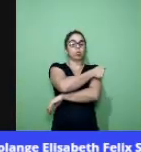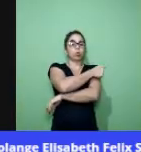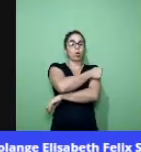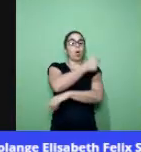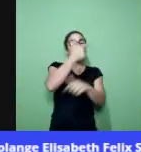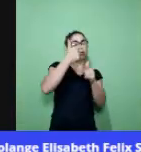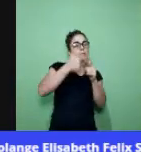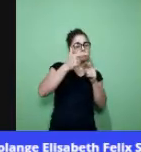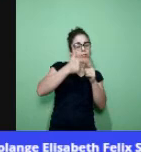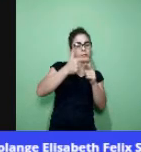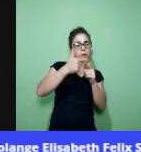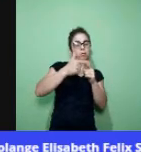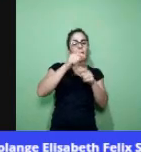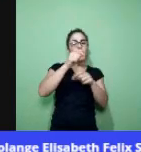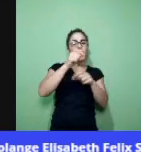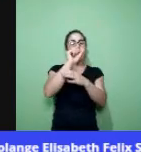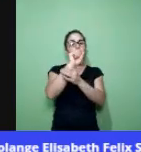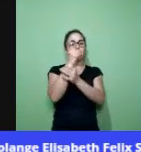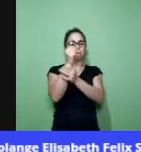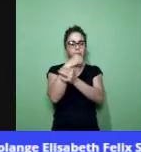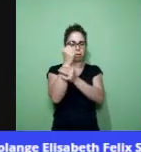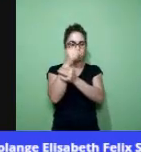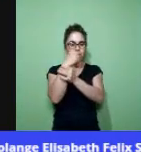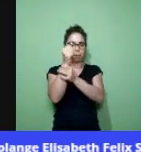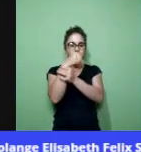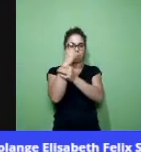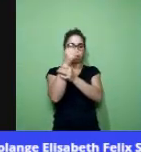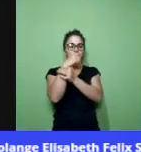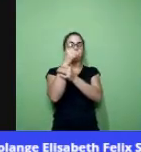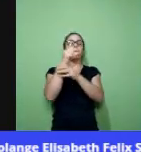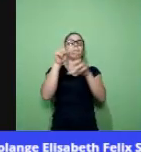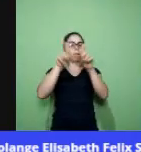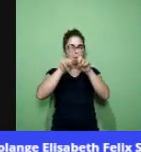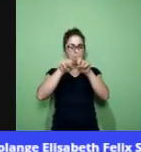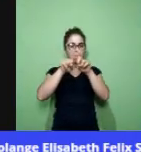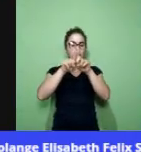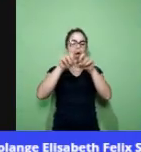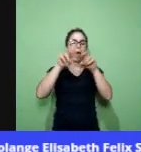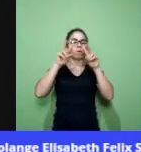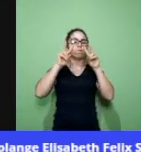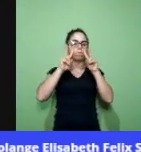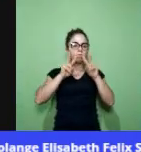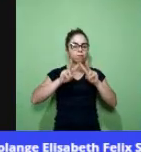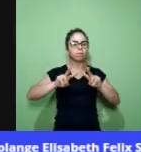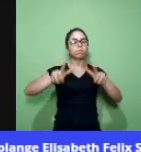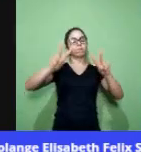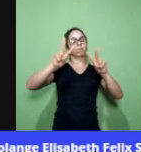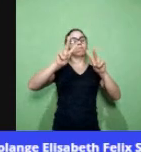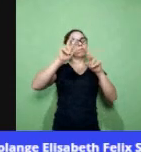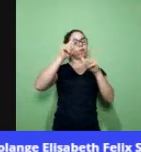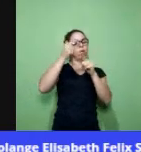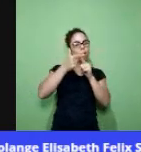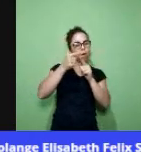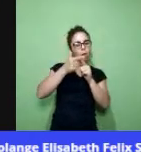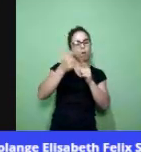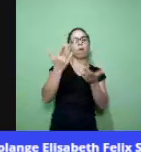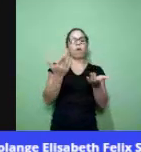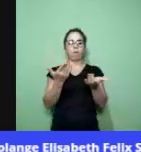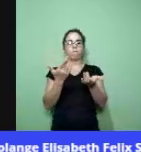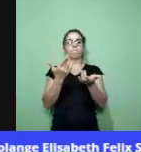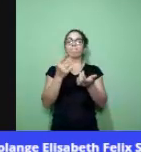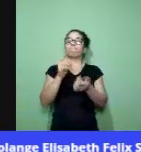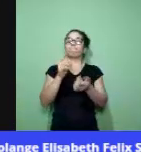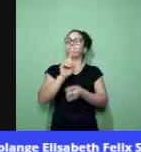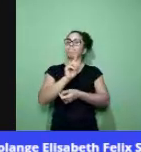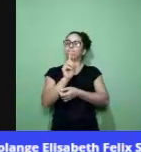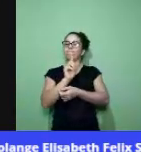né? E um comprometimento visual. Então, não seria... não